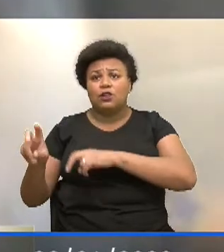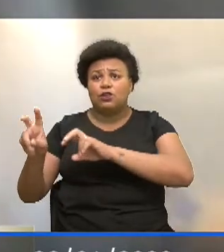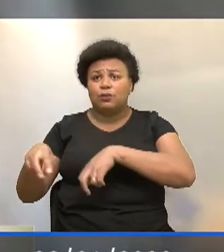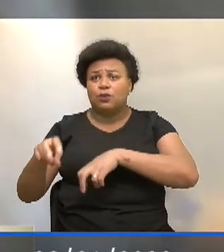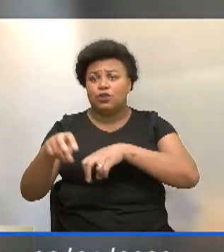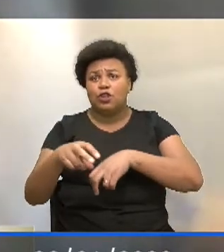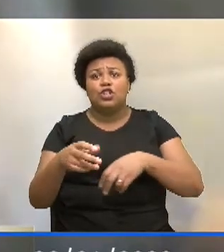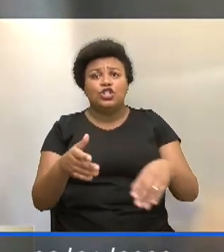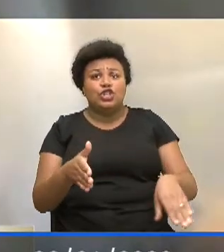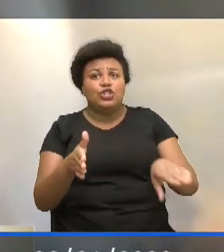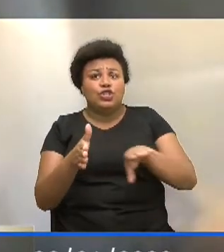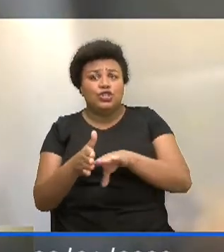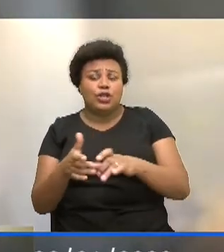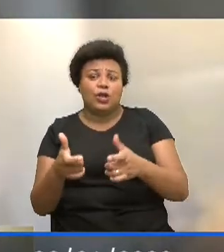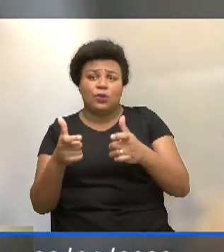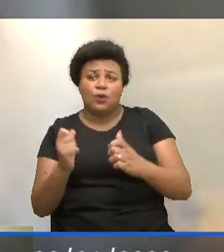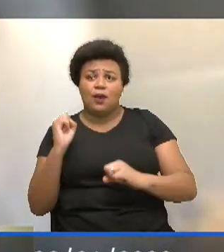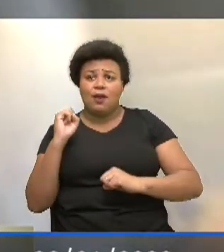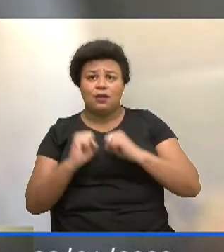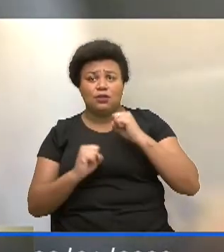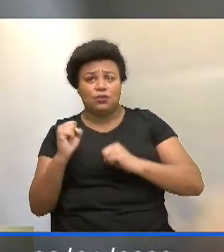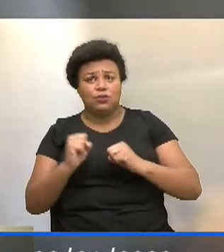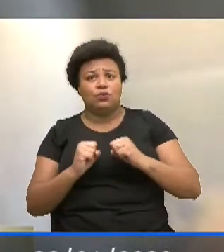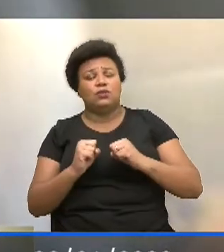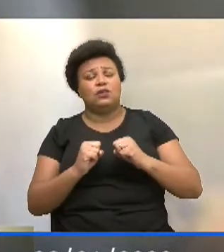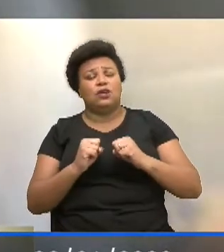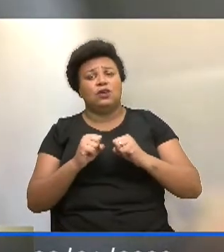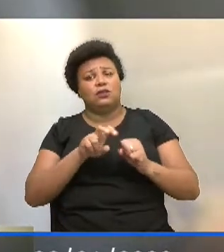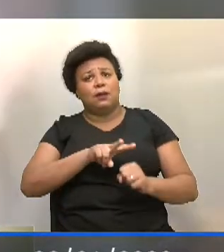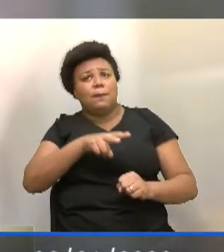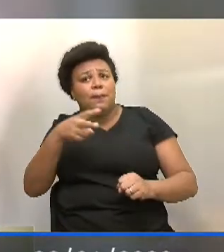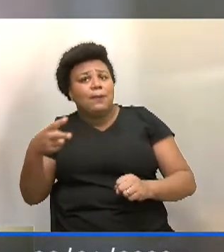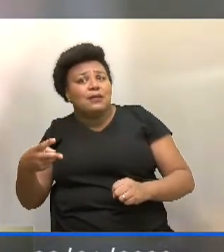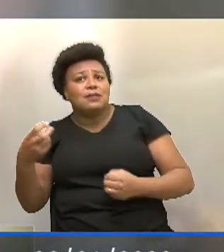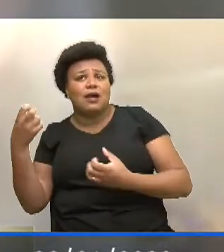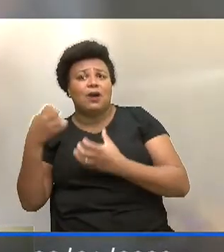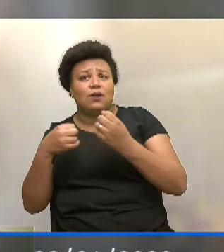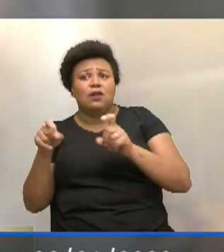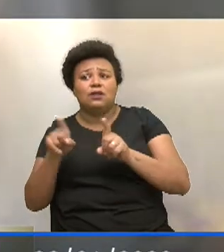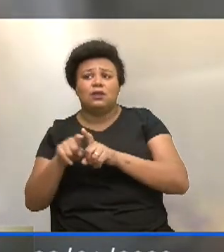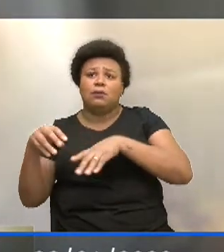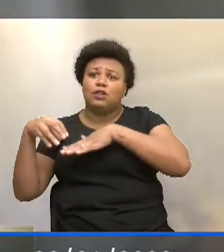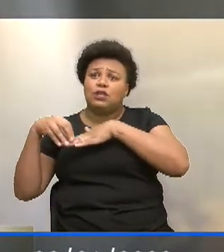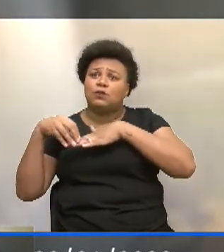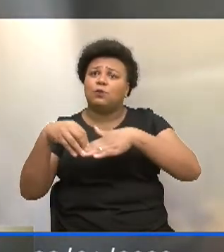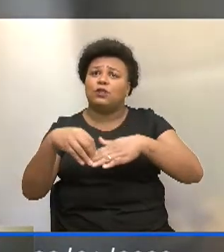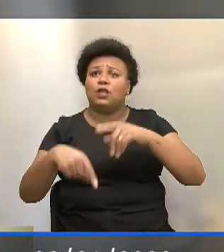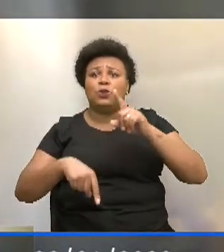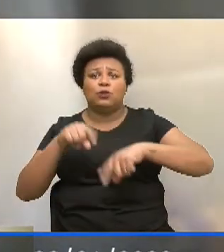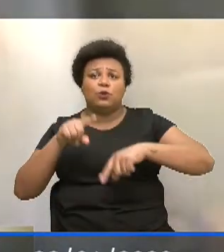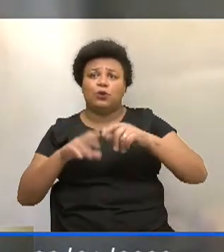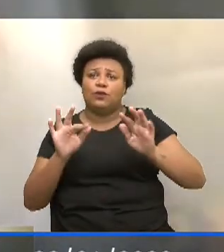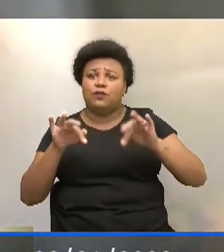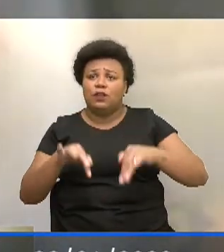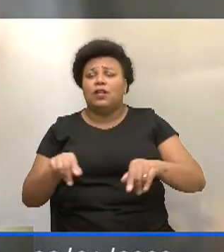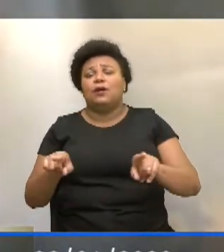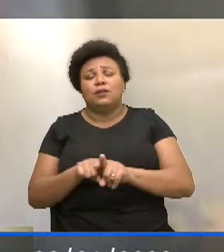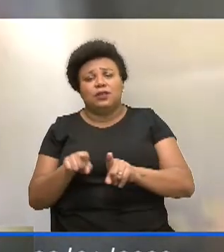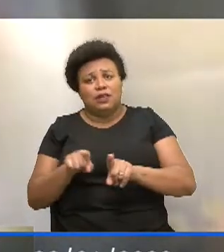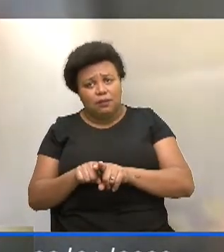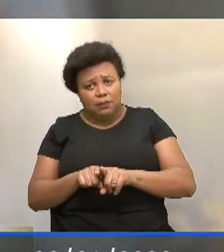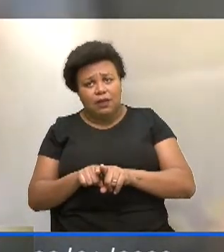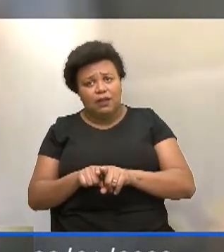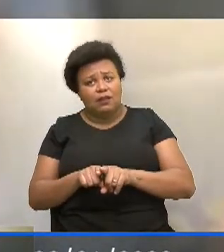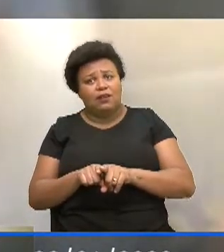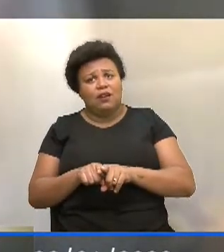chega nos estabelecimentos industriais para descarregar essa matéria-prima, e também depois o transportador do produto final, da mesma forma que vai levar esse